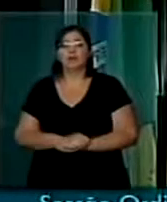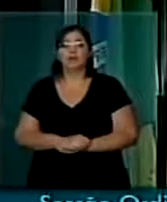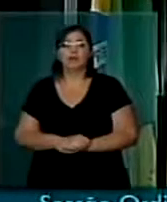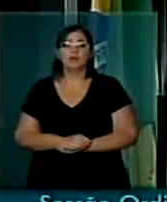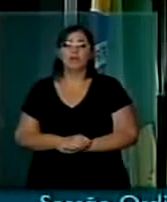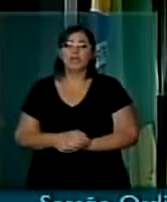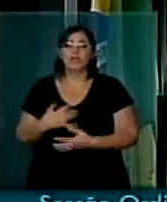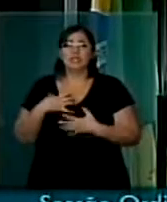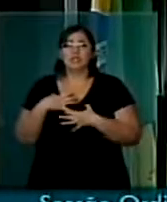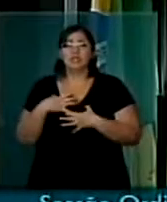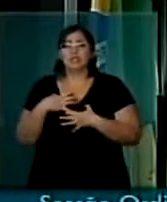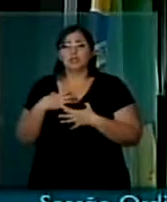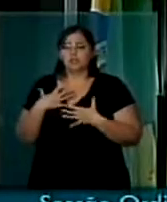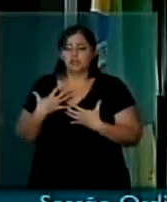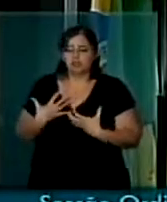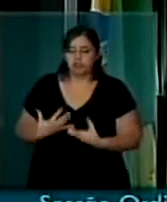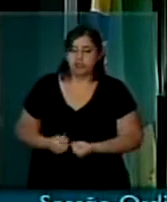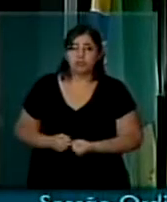O desânimo é total.